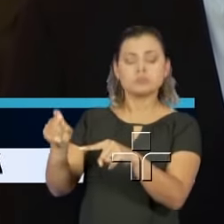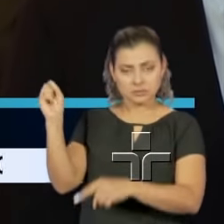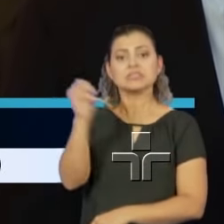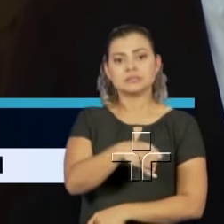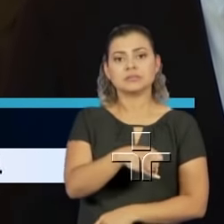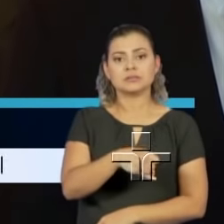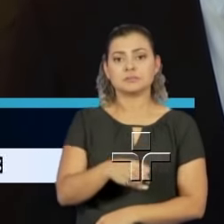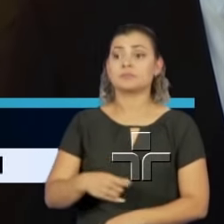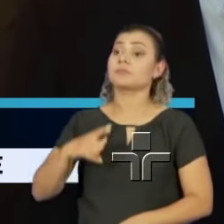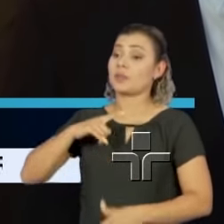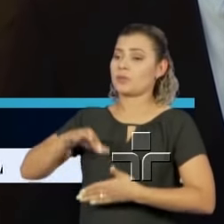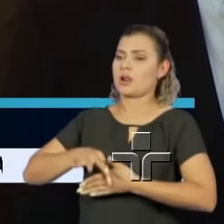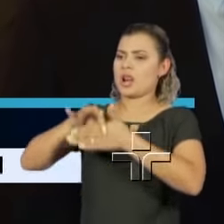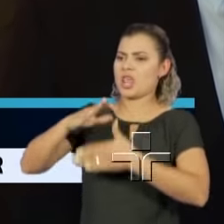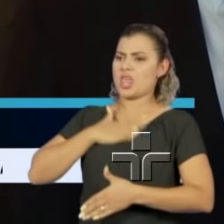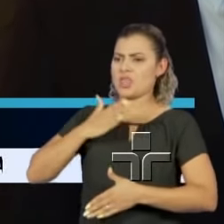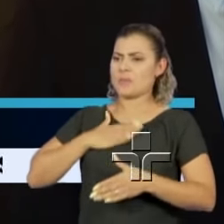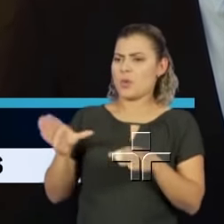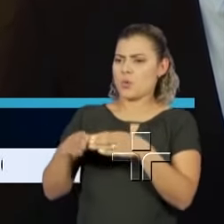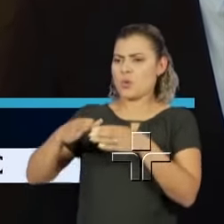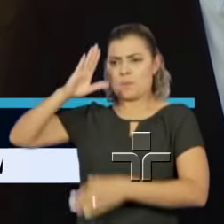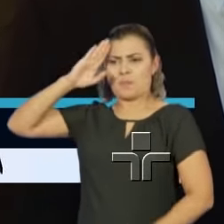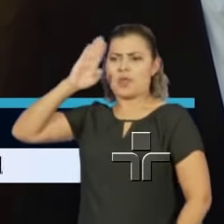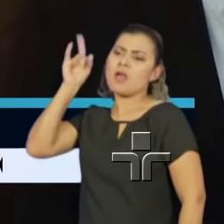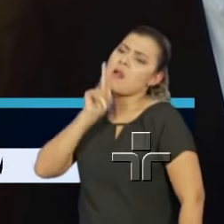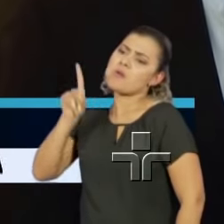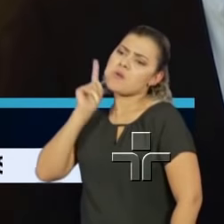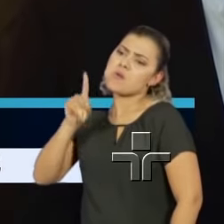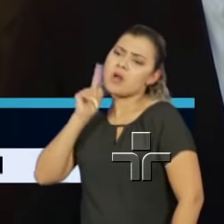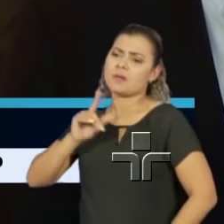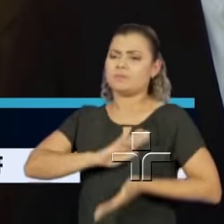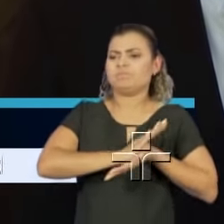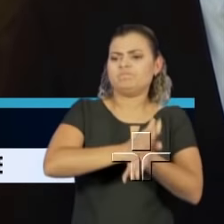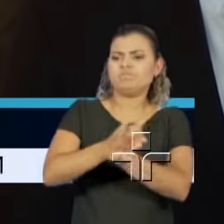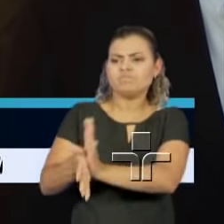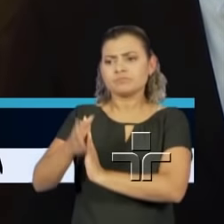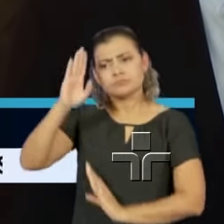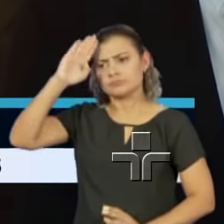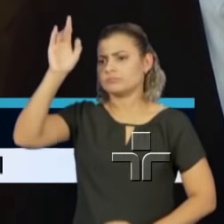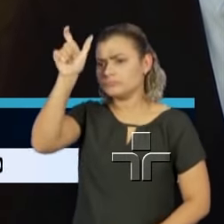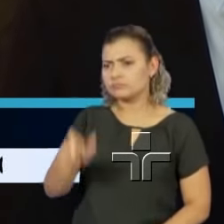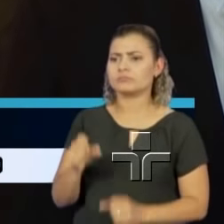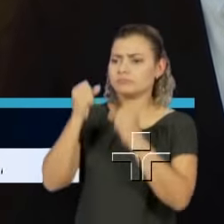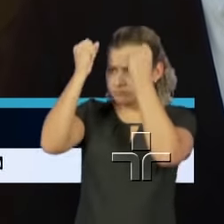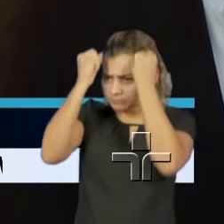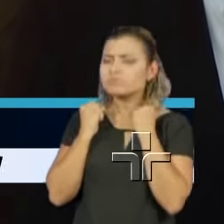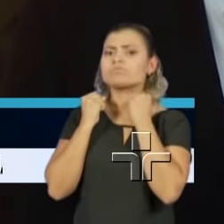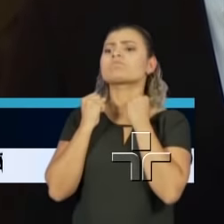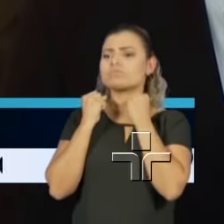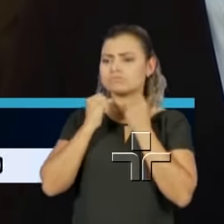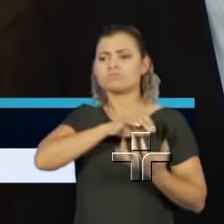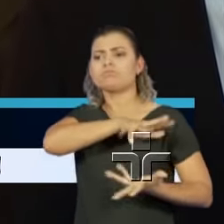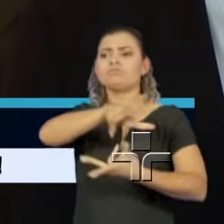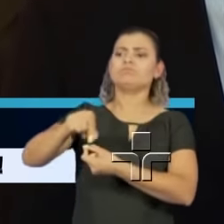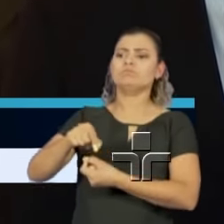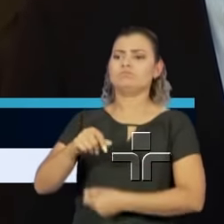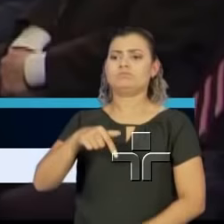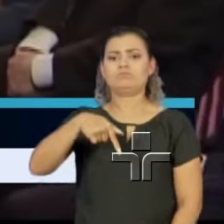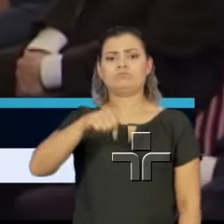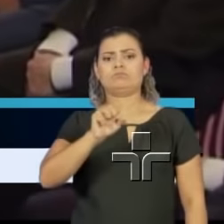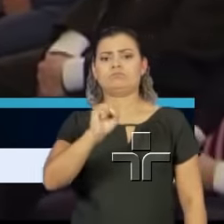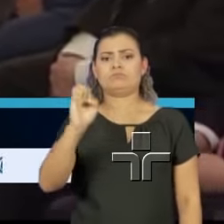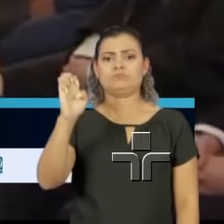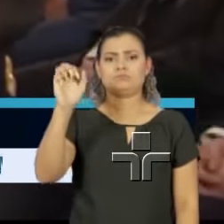the United States military eliminated the world's top terrorist, Qassem